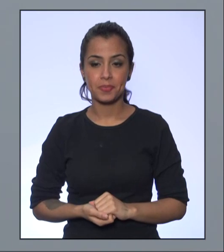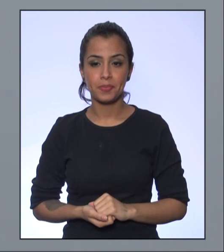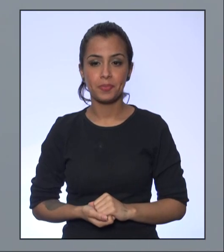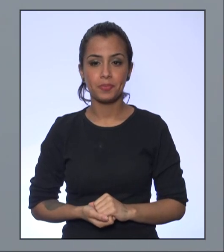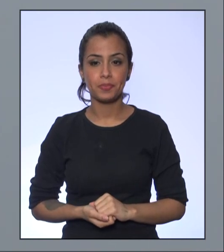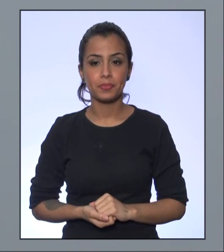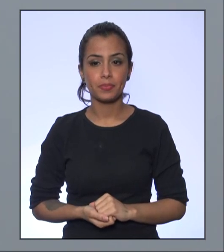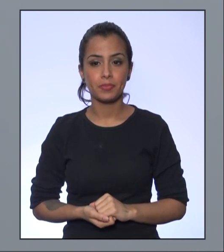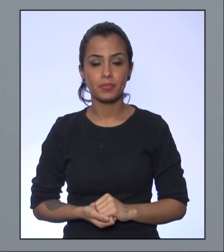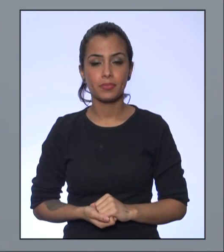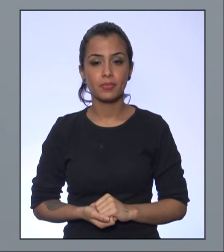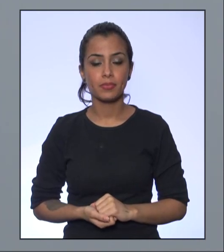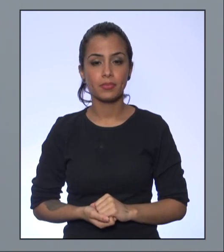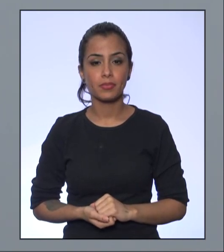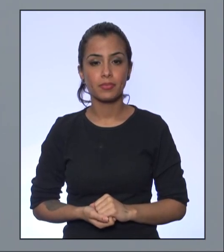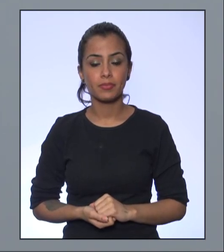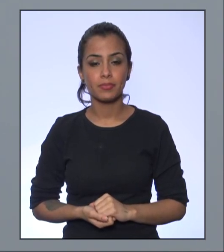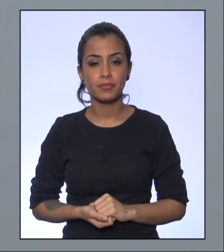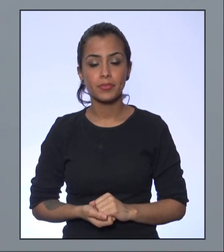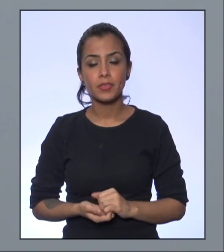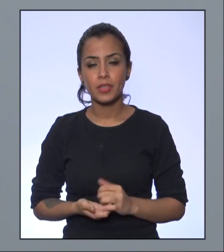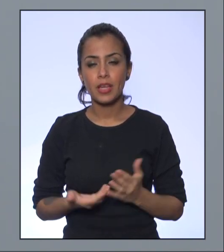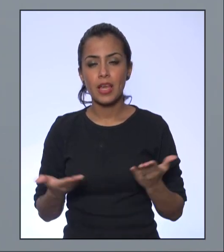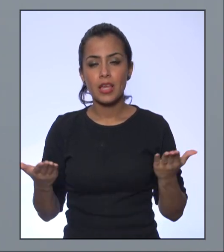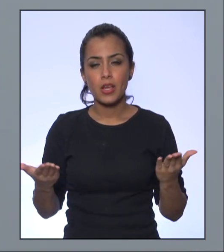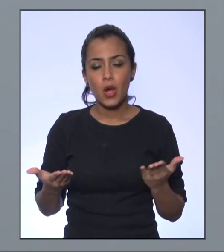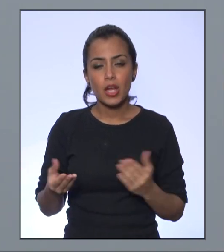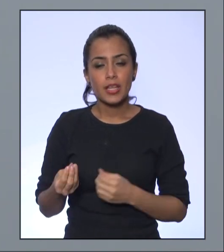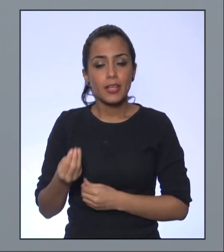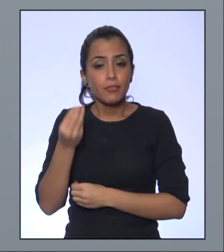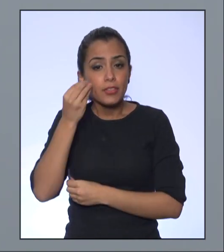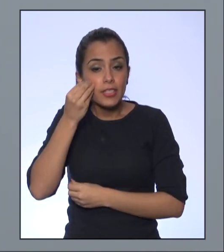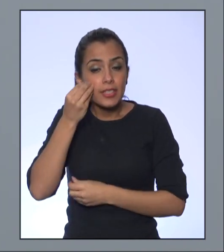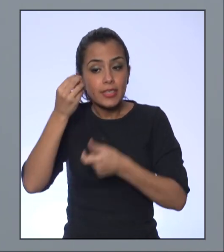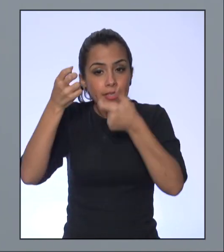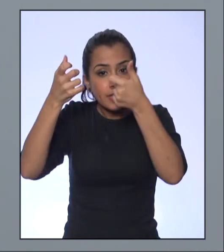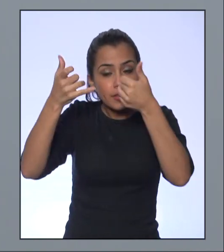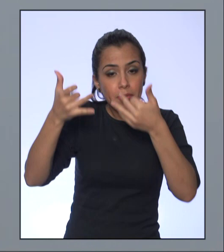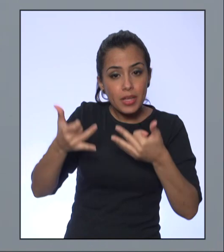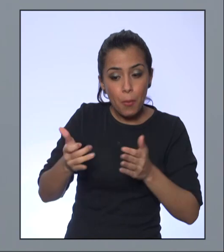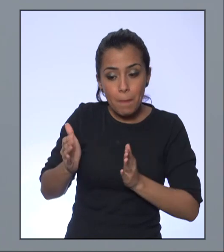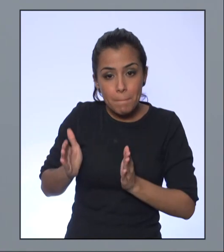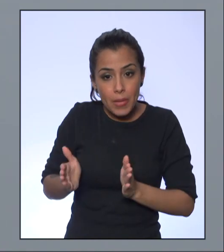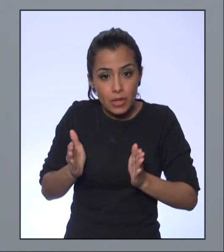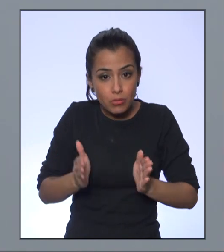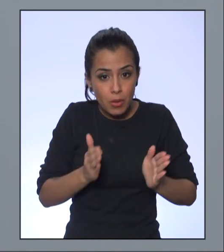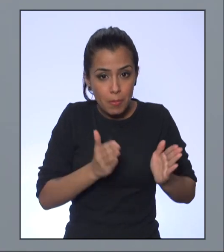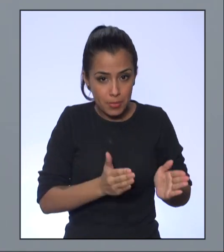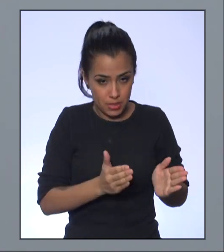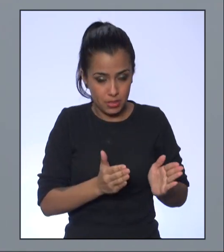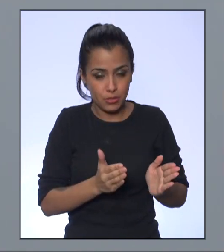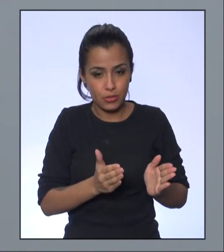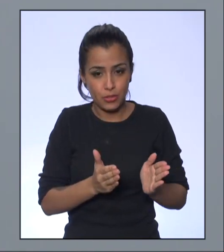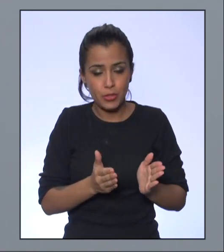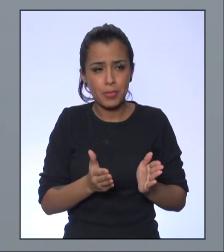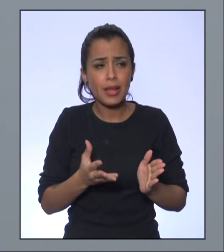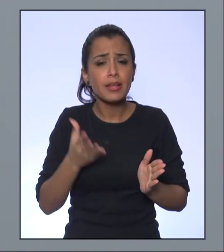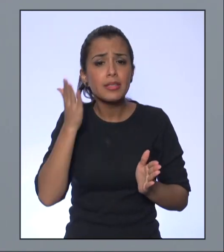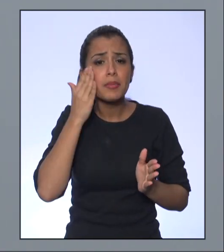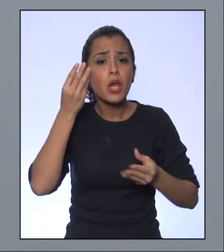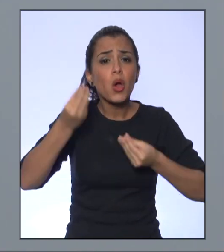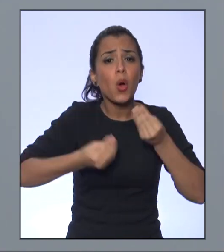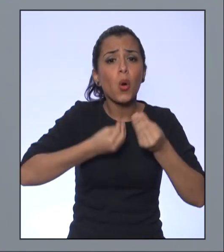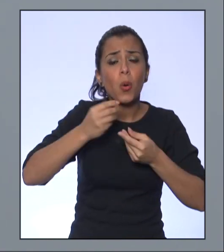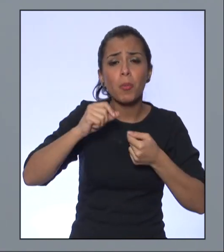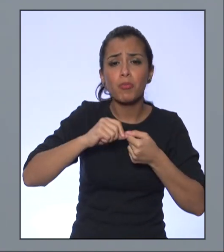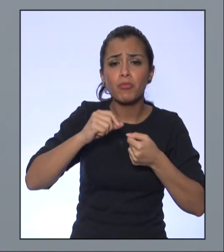eu vou fazer agora, a ideia é passar meio um passo a passo para vocês de como a gente pode fazer isso, como a gente pode montar